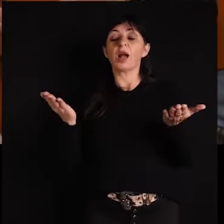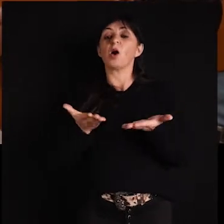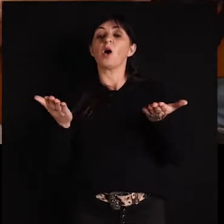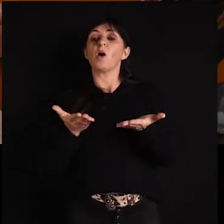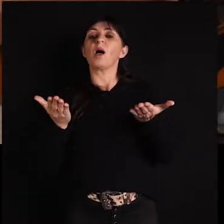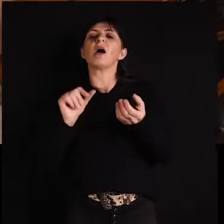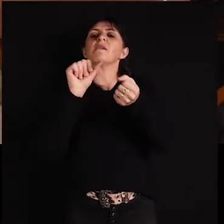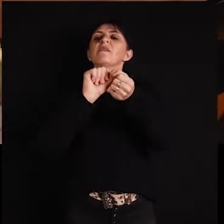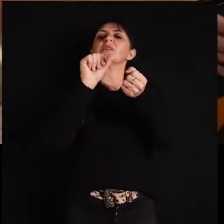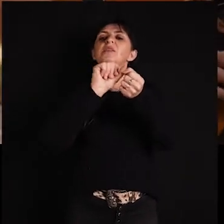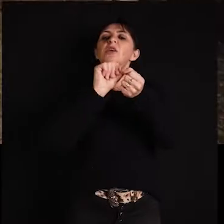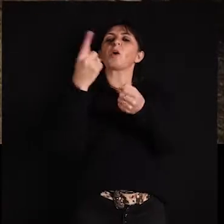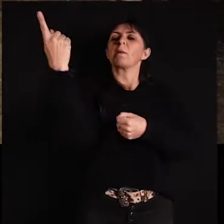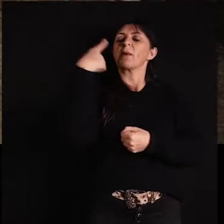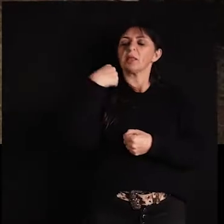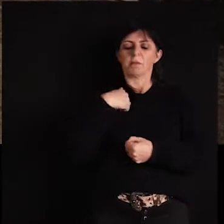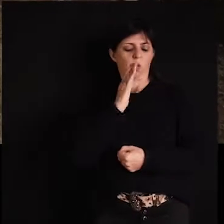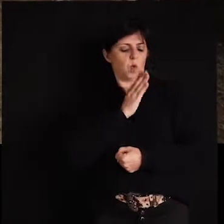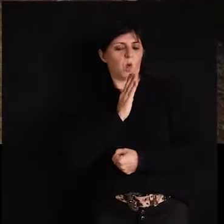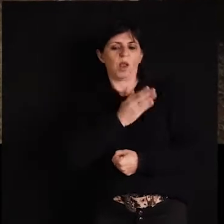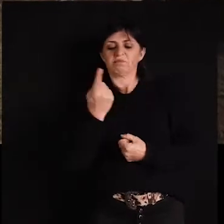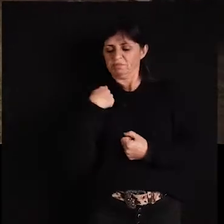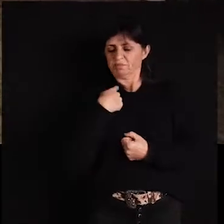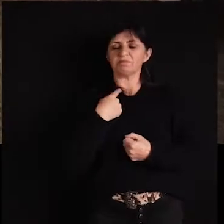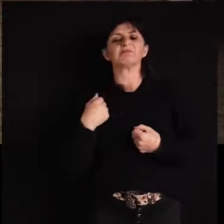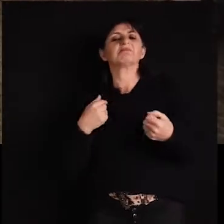Agora faço o que manda meu coração.